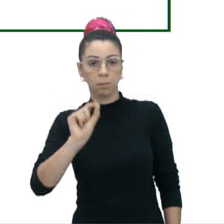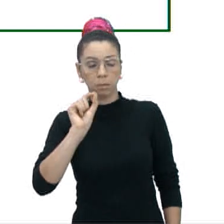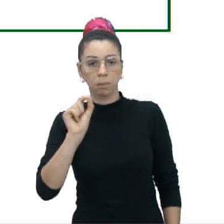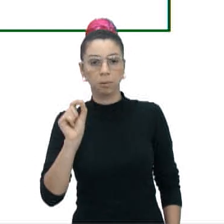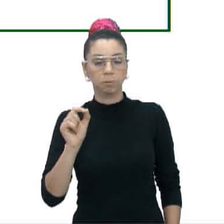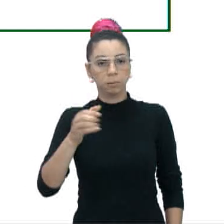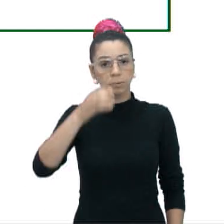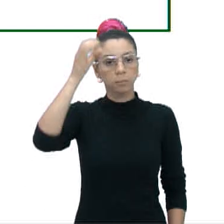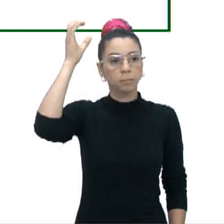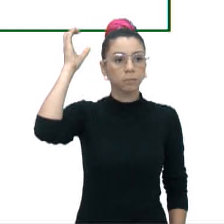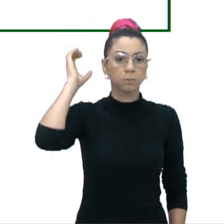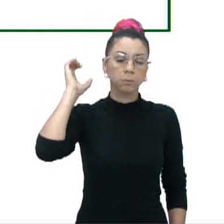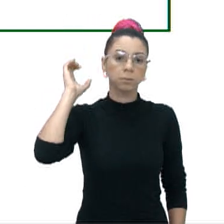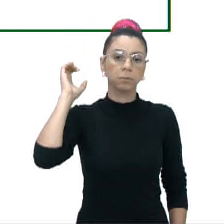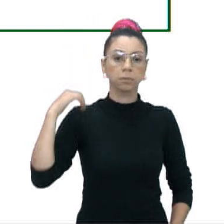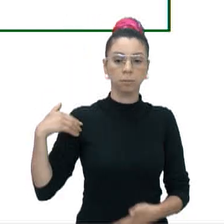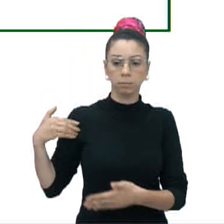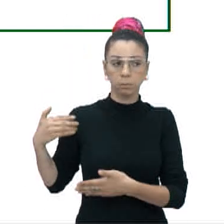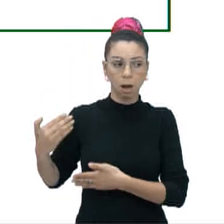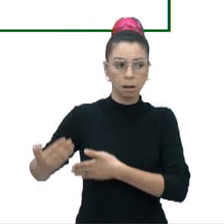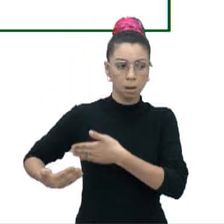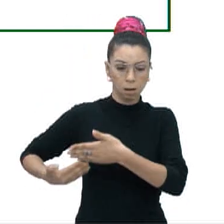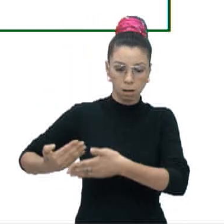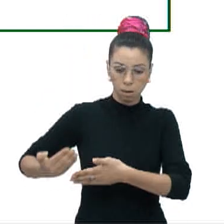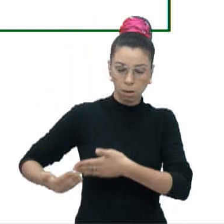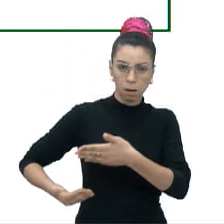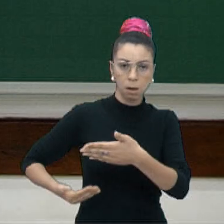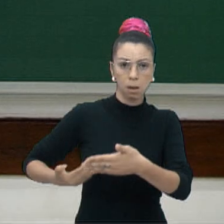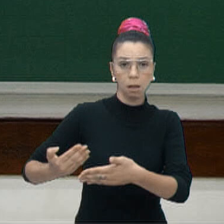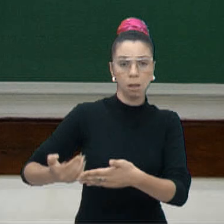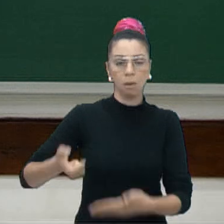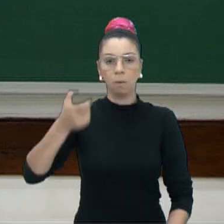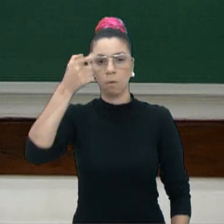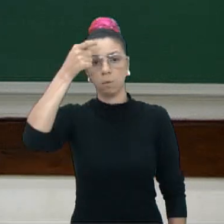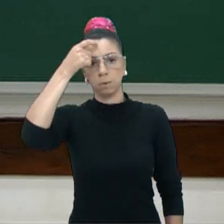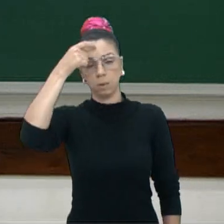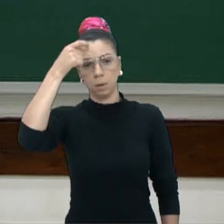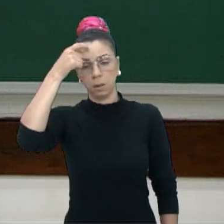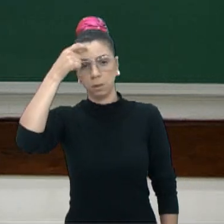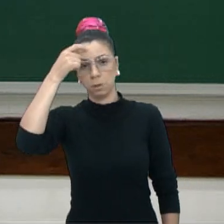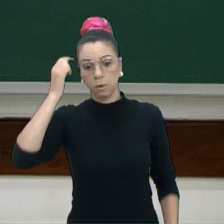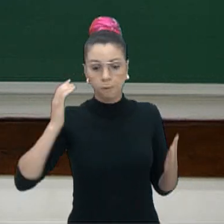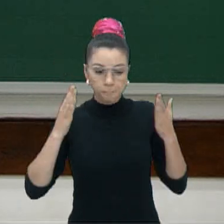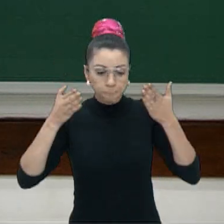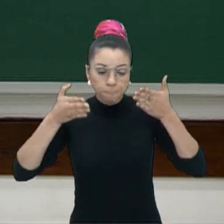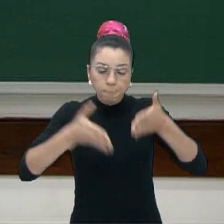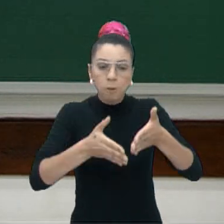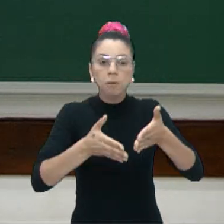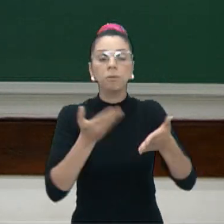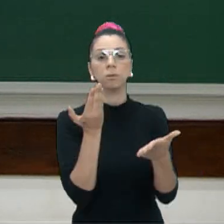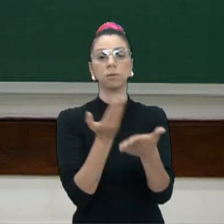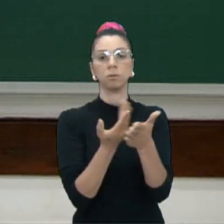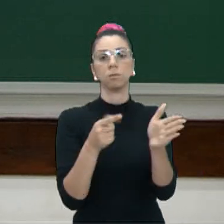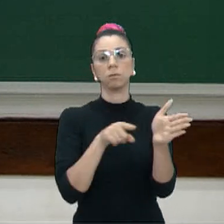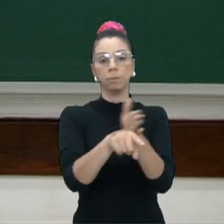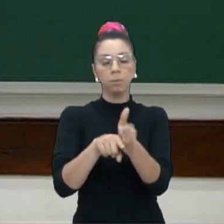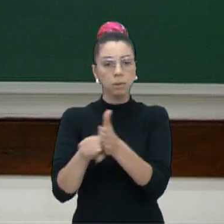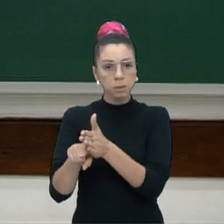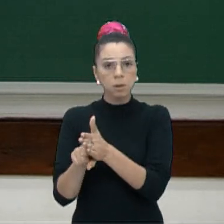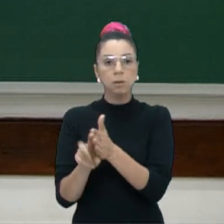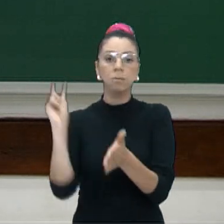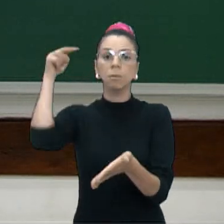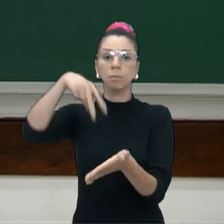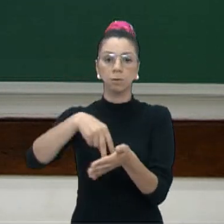que o Chomsky tem o quê? Uma trajetória muito lógica, muito precisa e fundamentada para a sua atuação política.